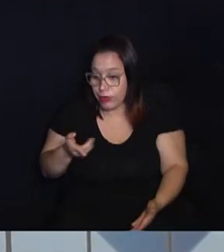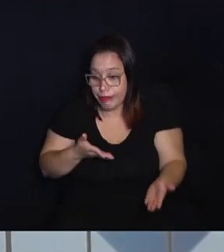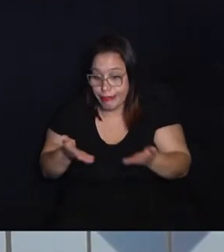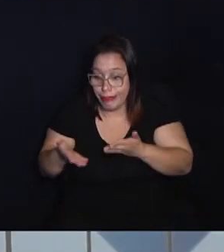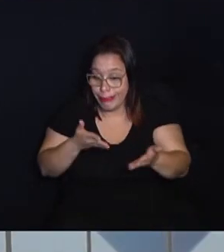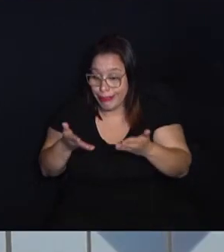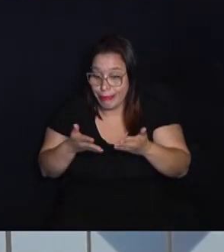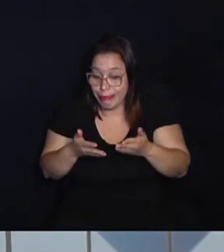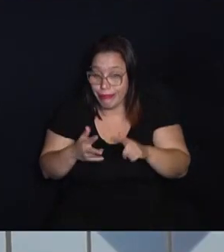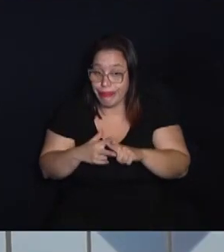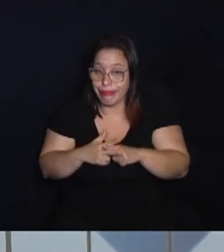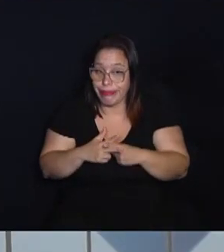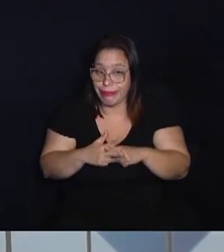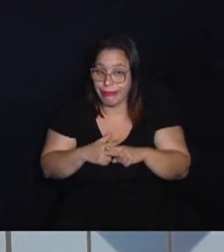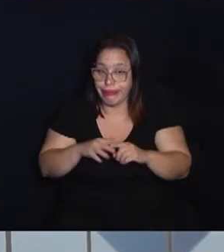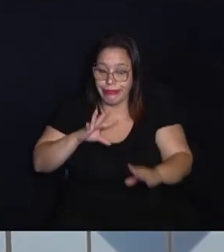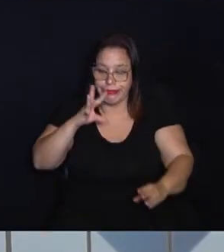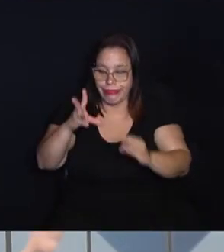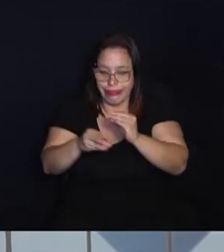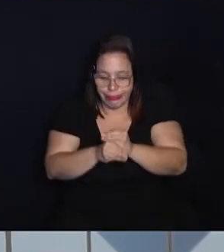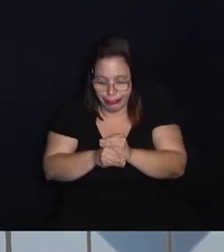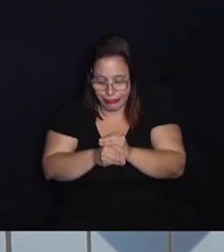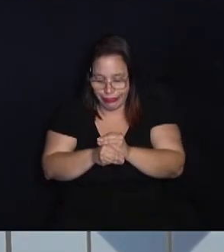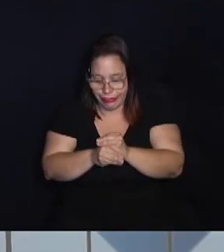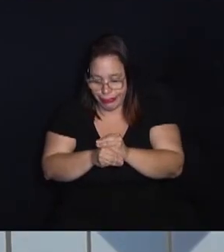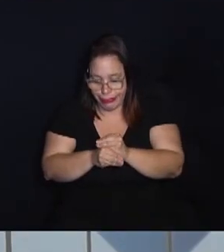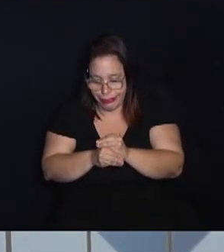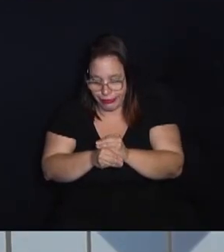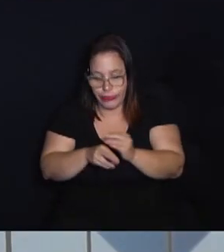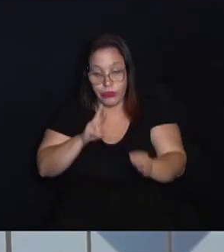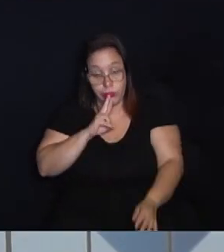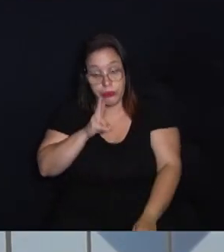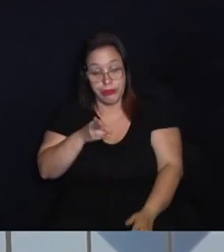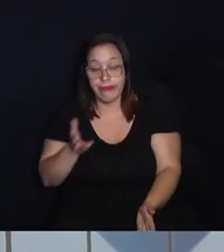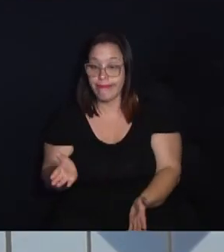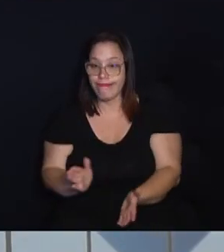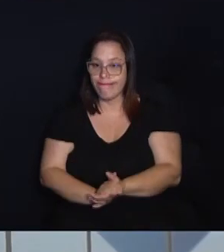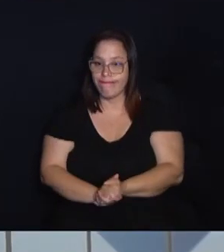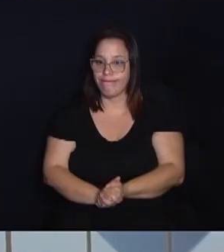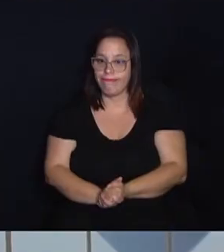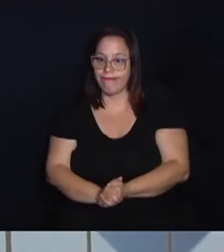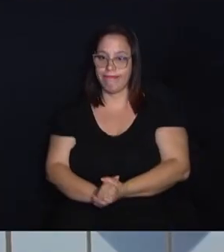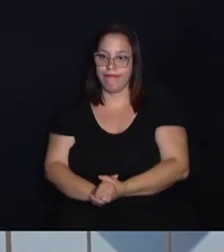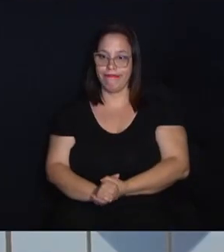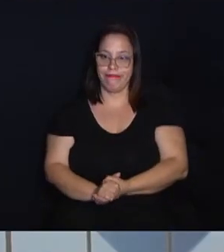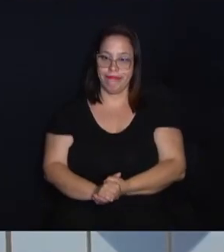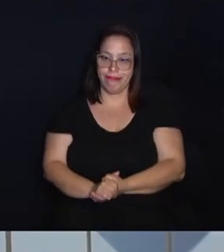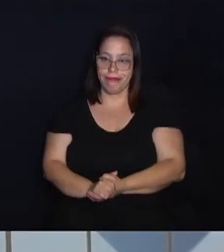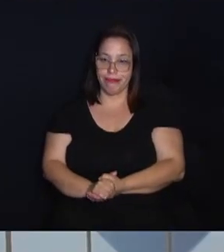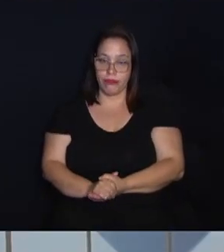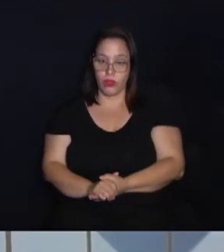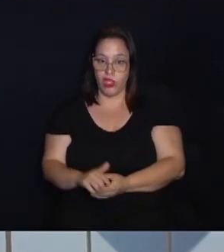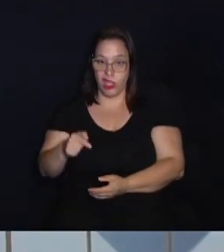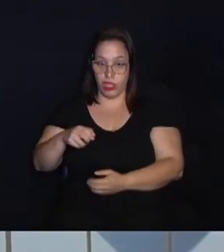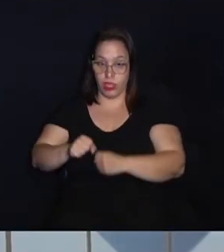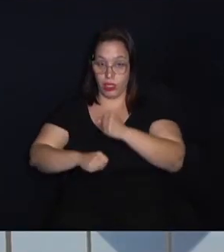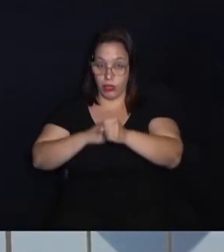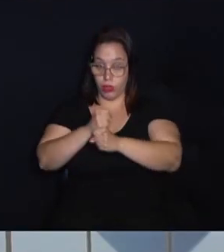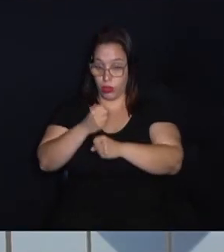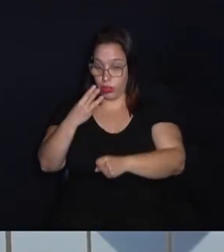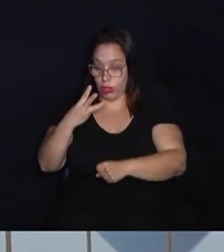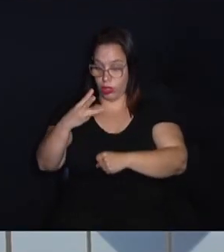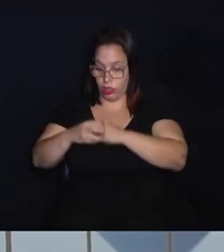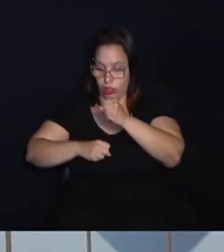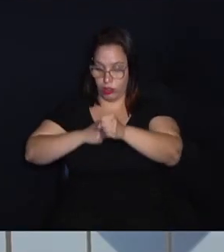mais imediato que a emenda impositiva tenta resolver. Já estamos, esse ano vai ser o 3º ano